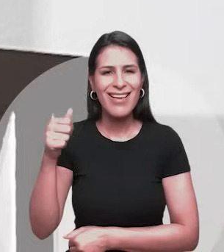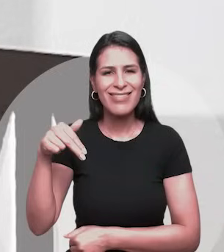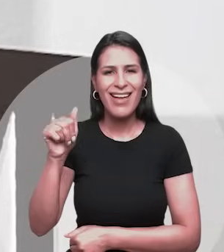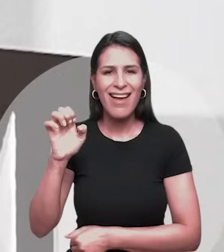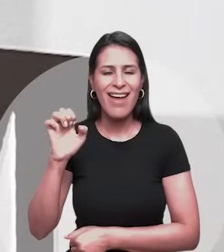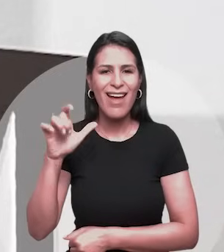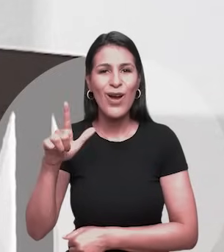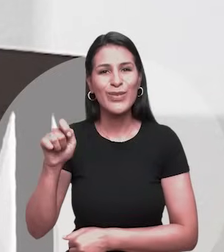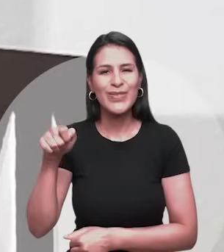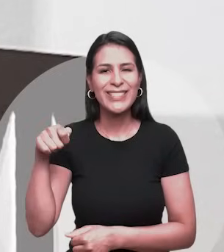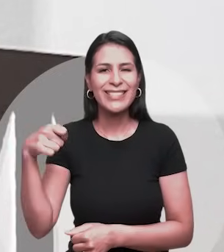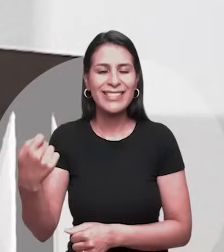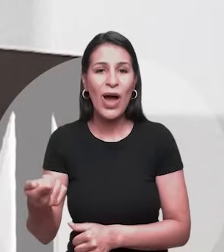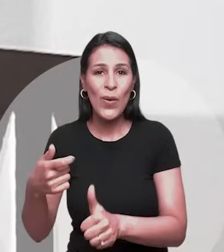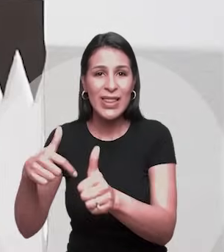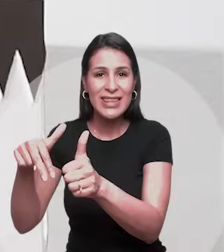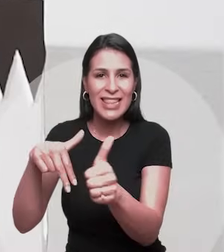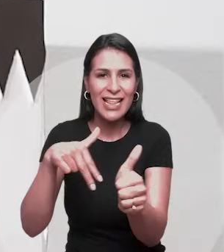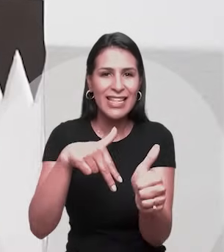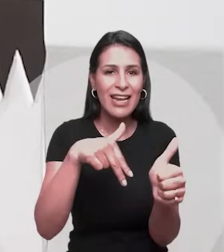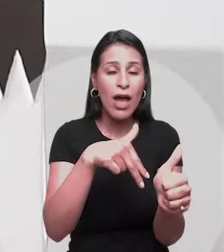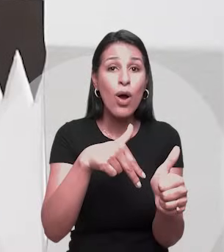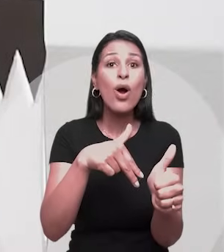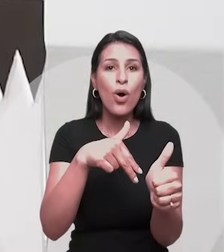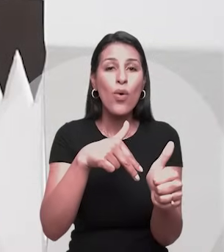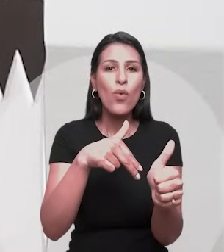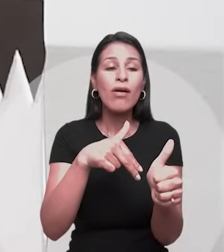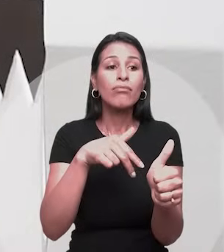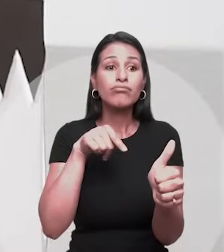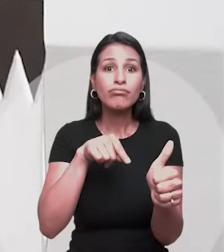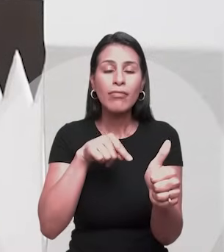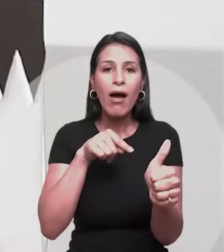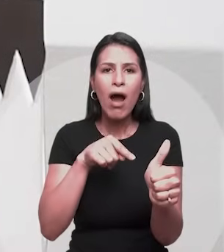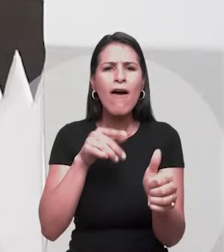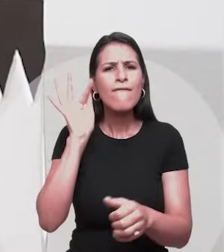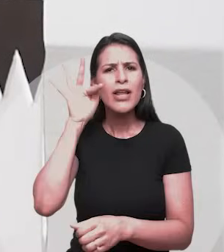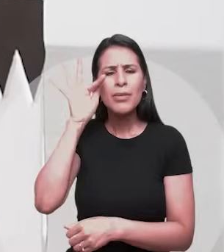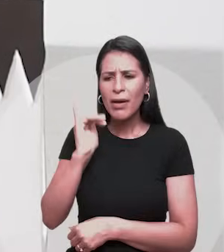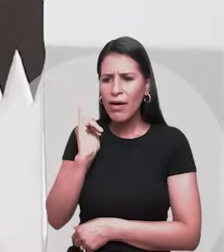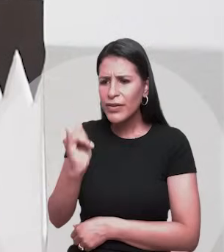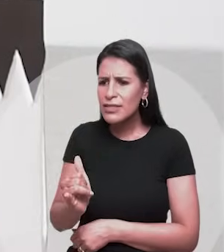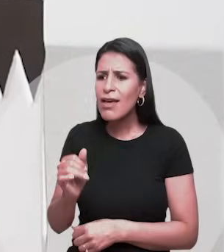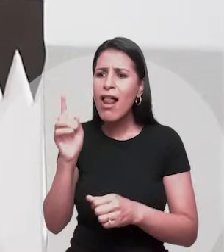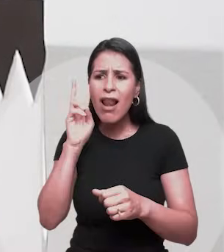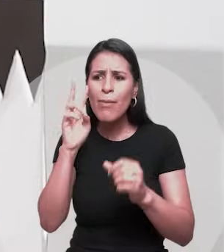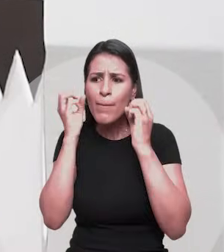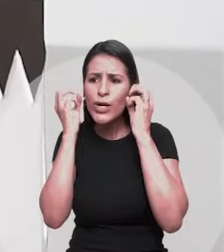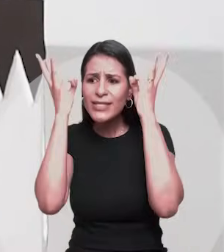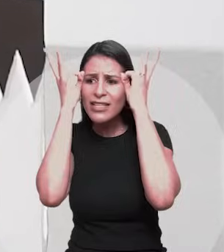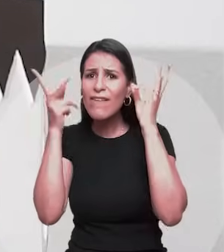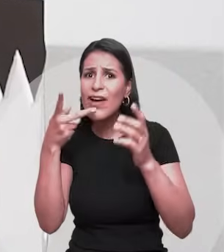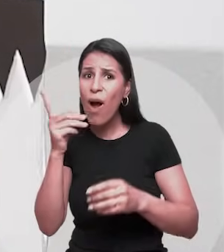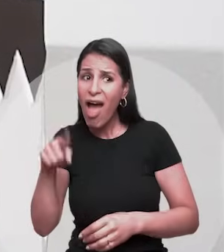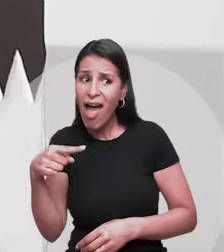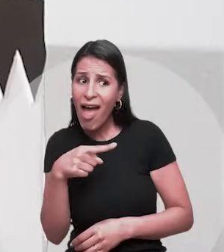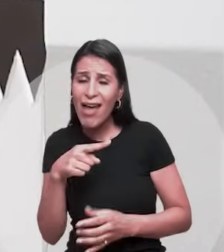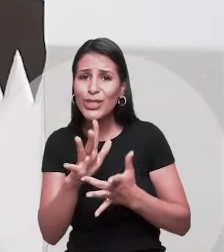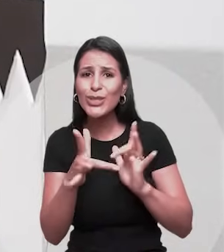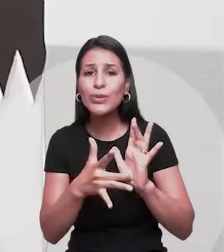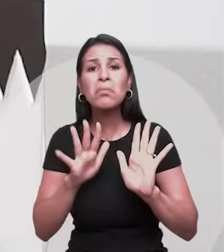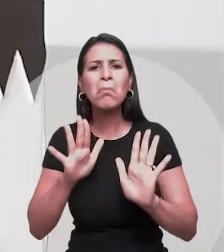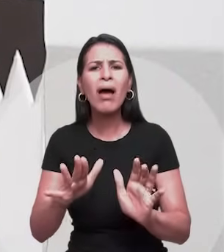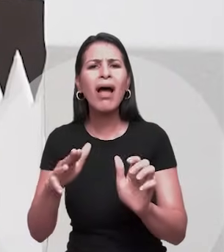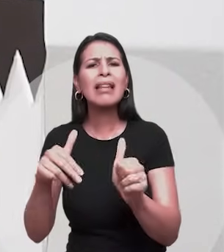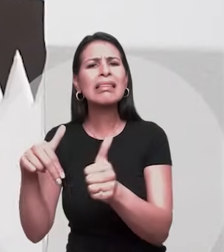do qual Moisés havia falado. Natanael tem dúvidas. Ele diz e pergunta, questiona